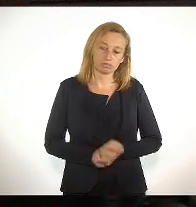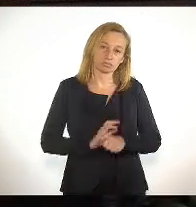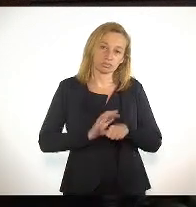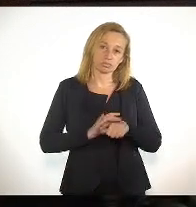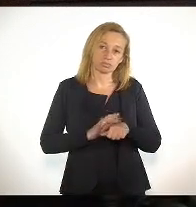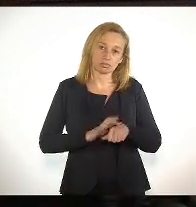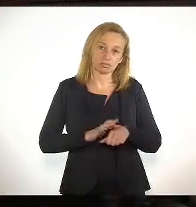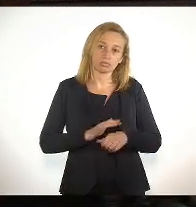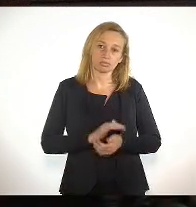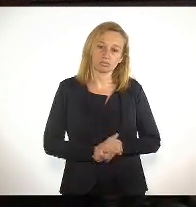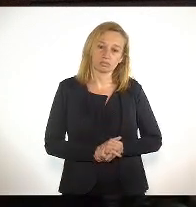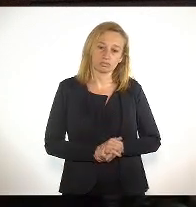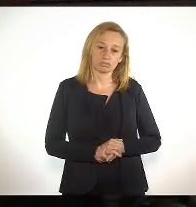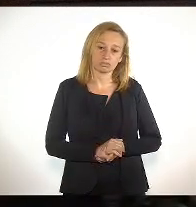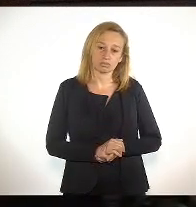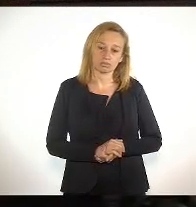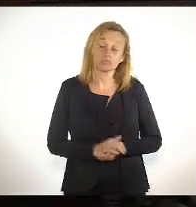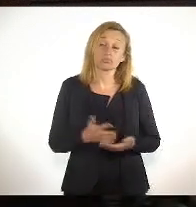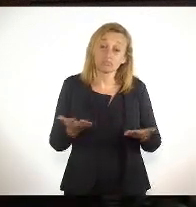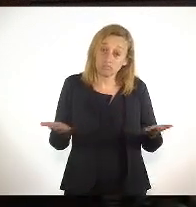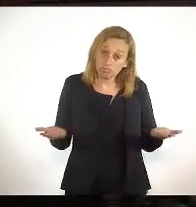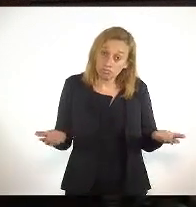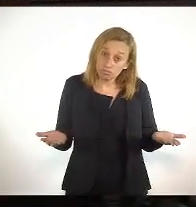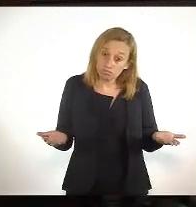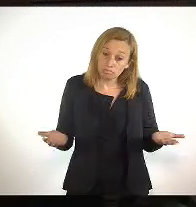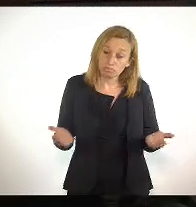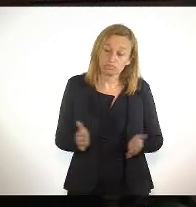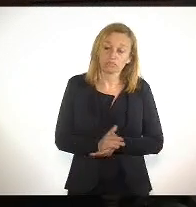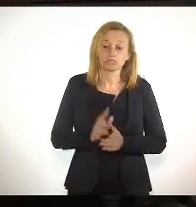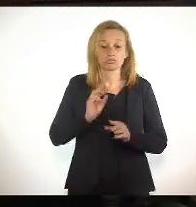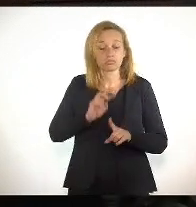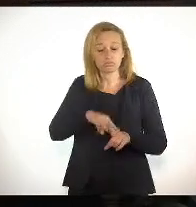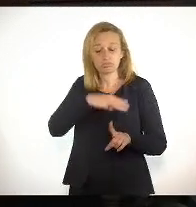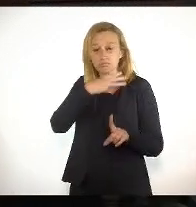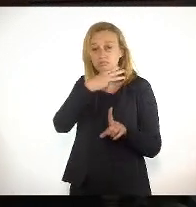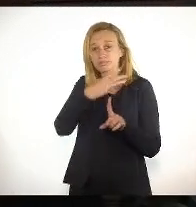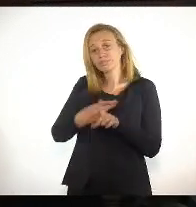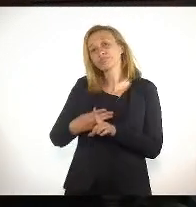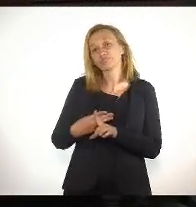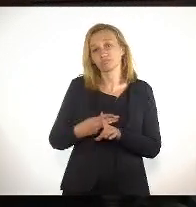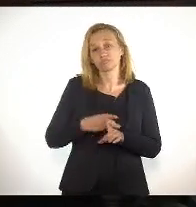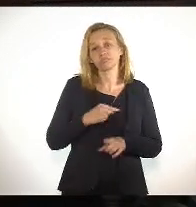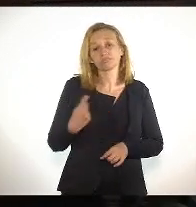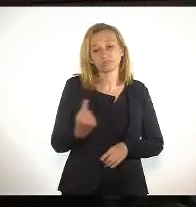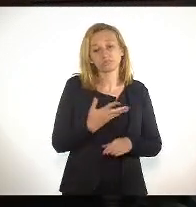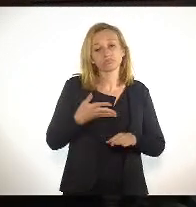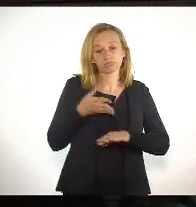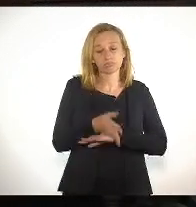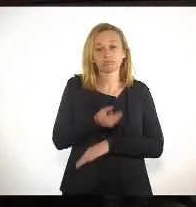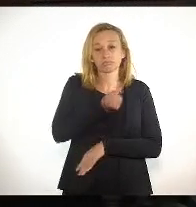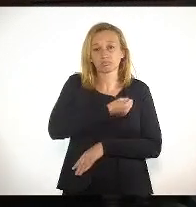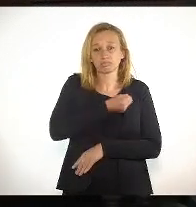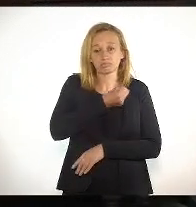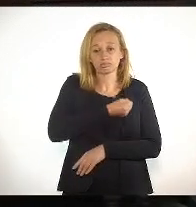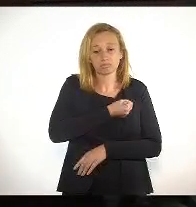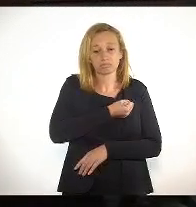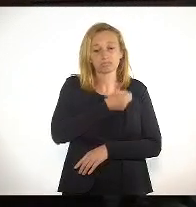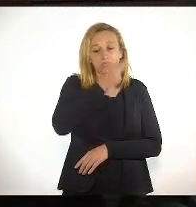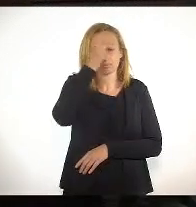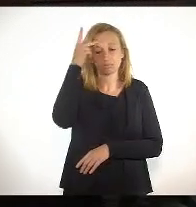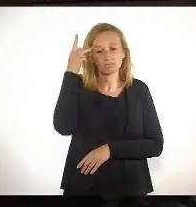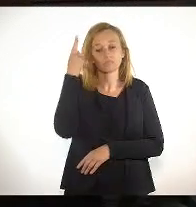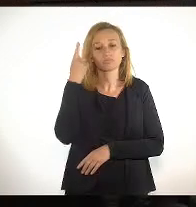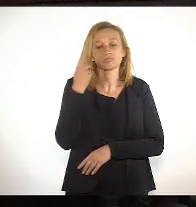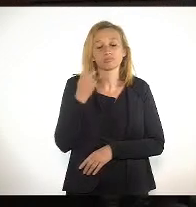doença. E aí é só a gente triplicar que nós chegaremos a um número de pessoas